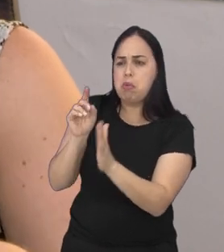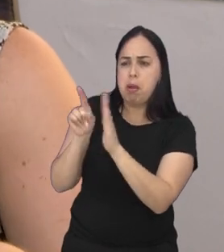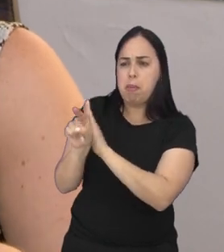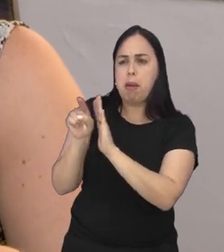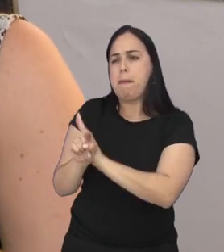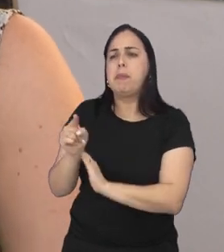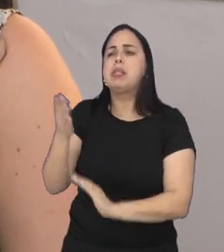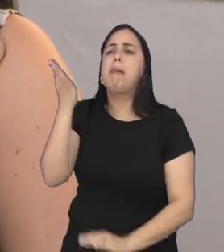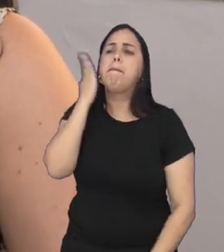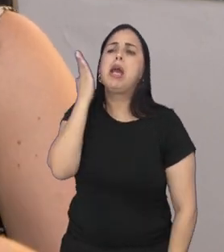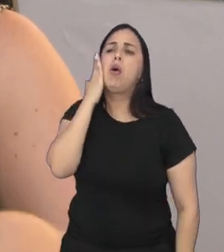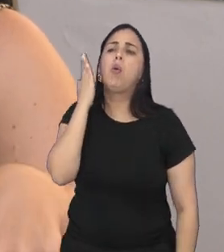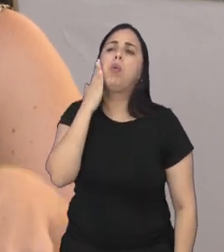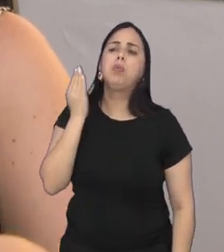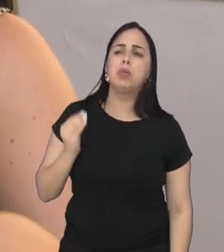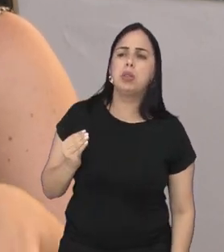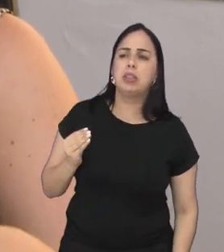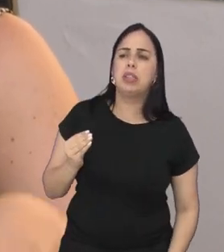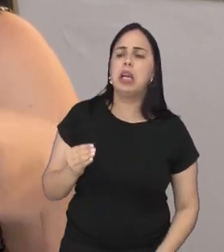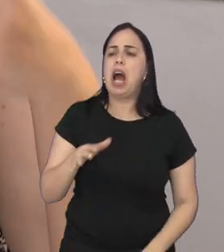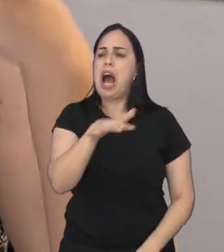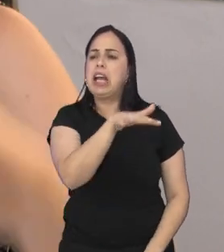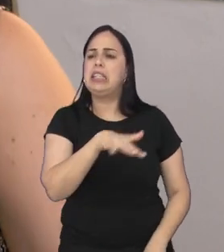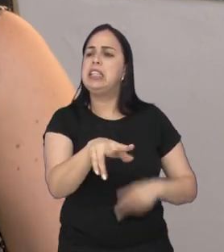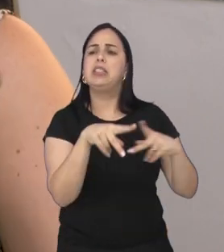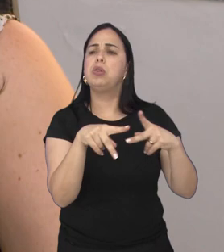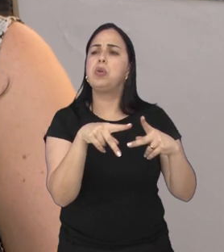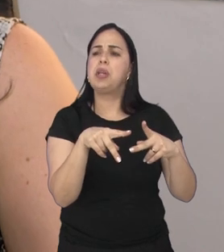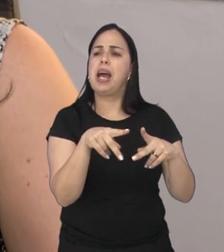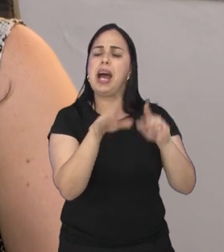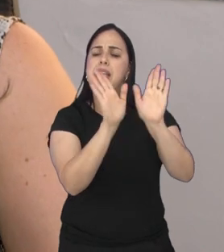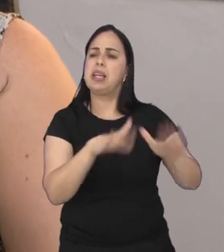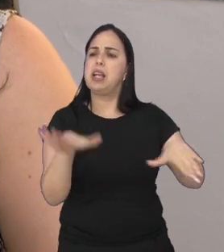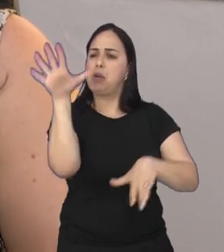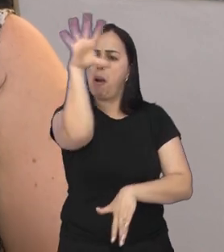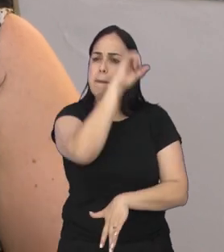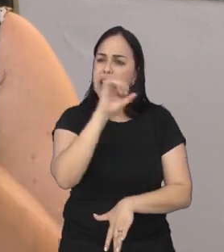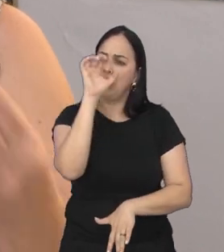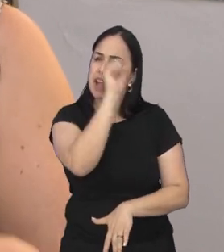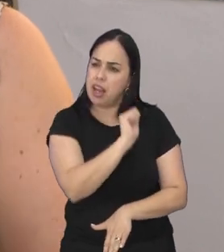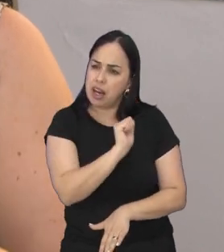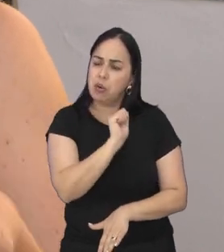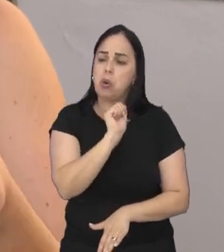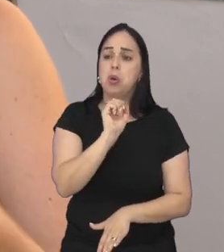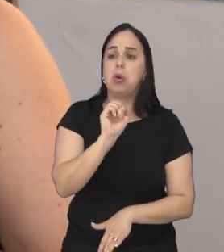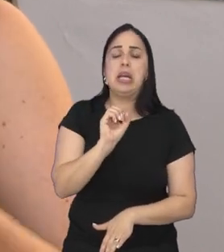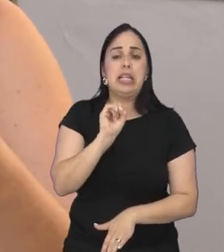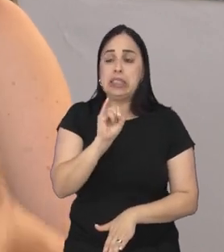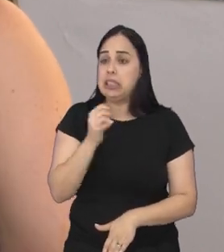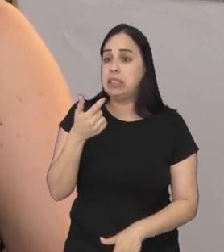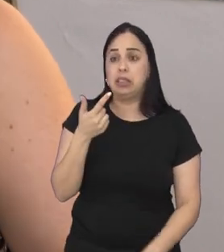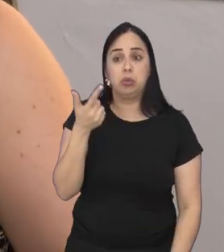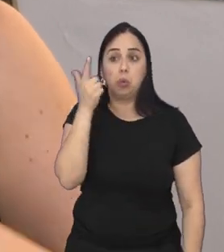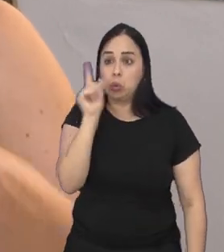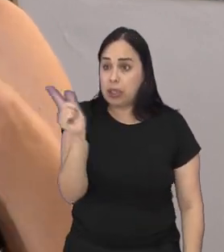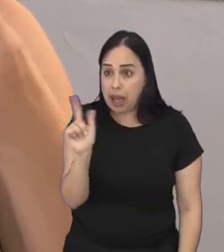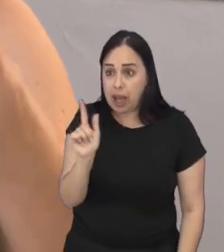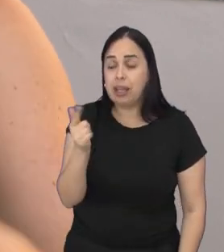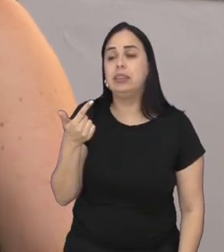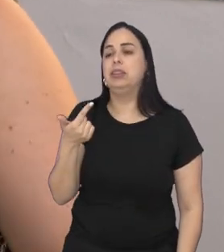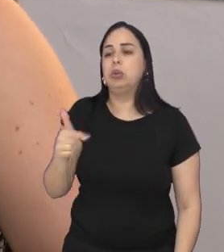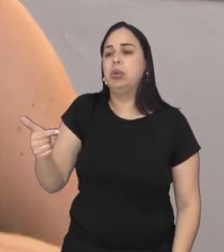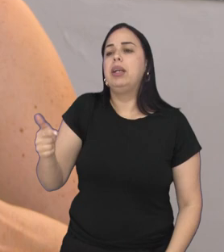em relação a isso né pra gente saber de fato Como está a nossa cidade e pra gente poder de alguma maneira intervir